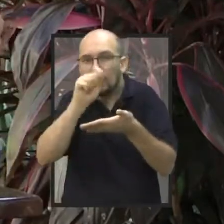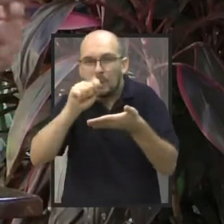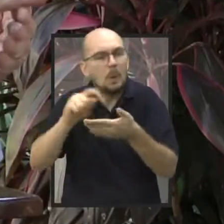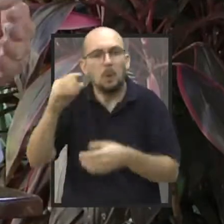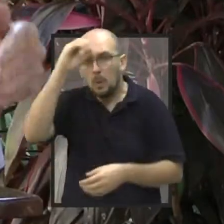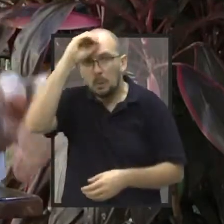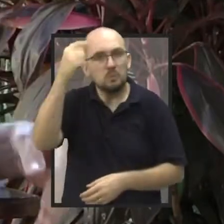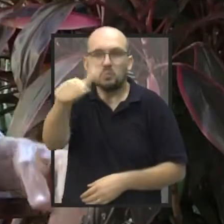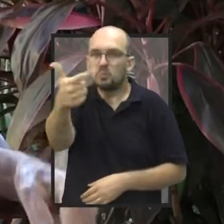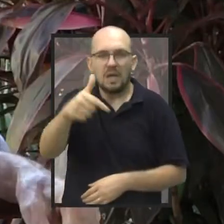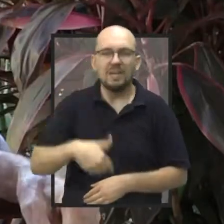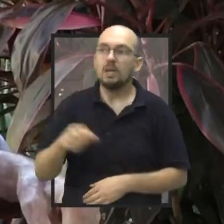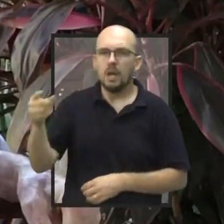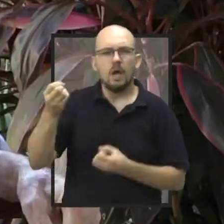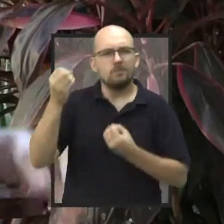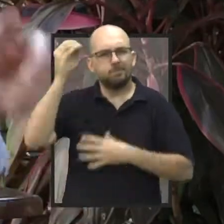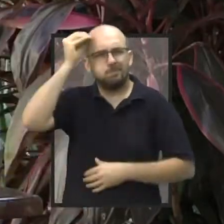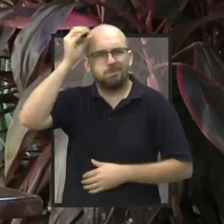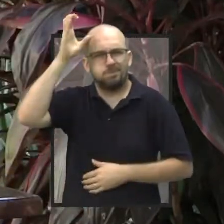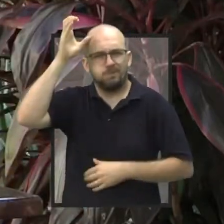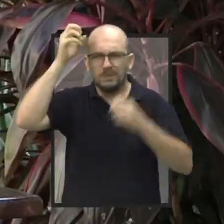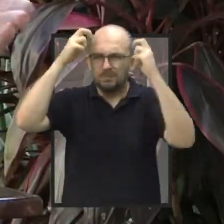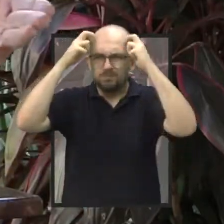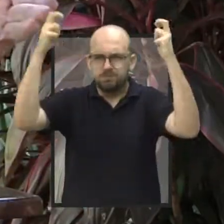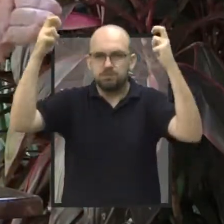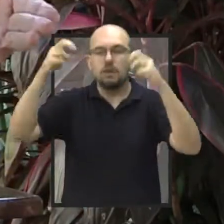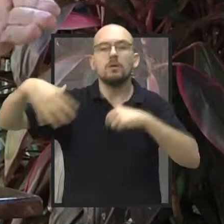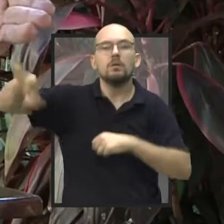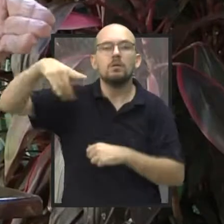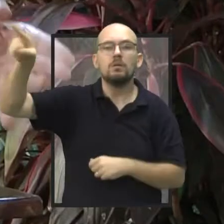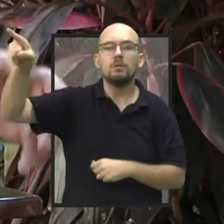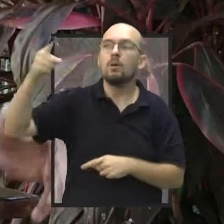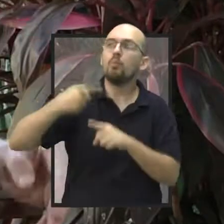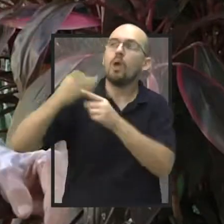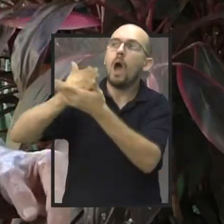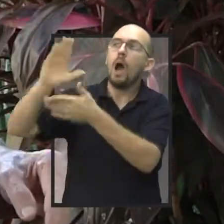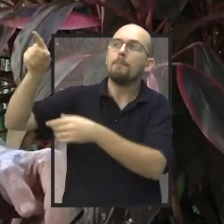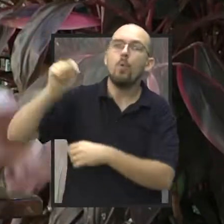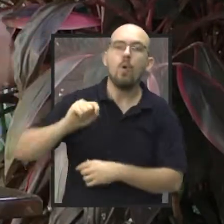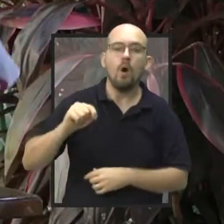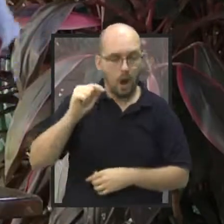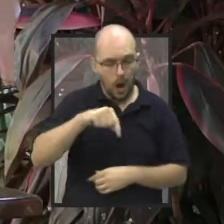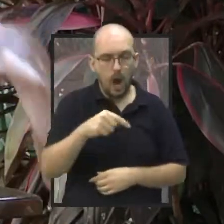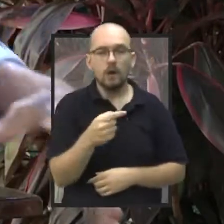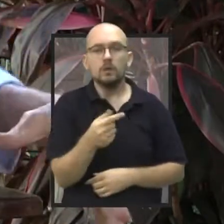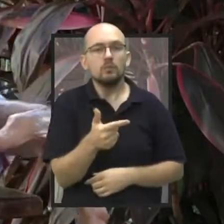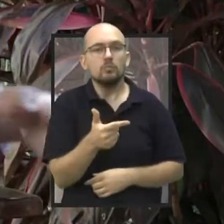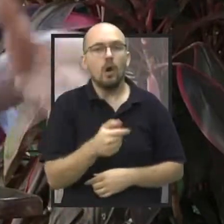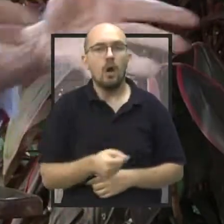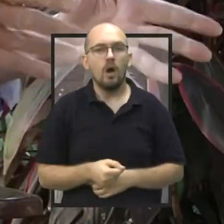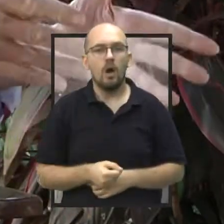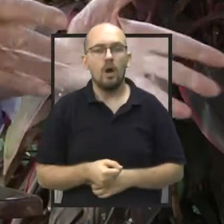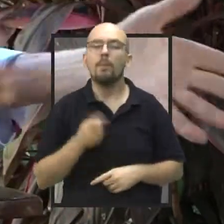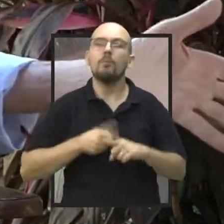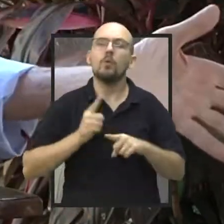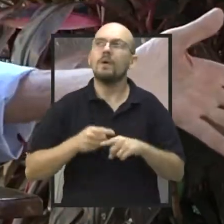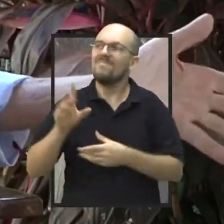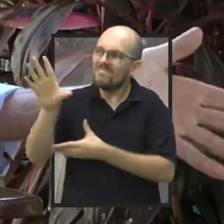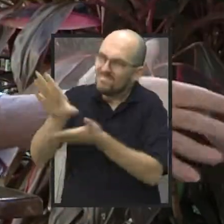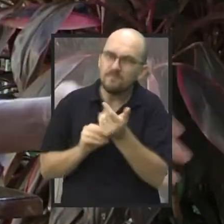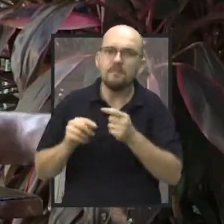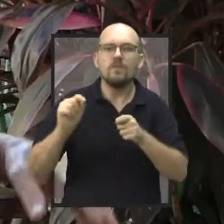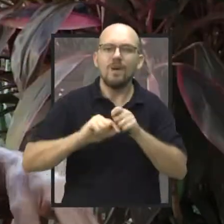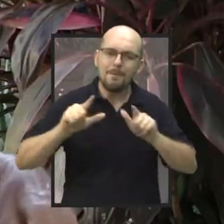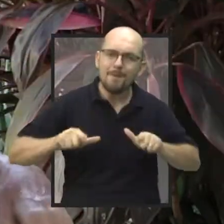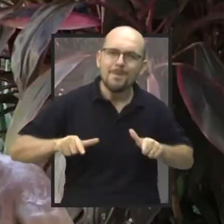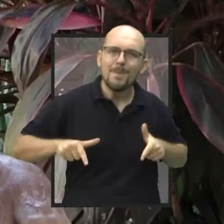culto, lá o eleitorado é esclarecido. Lá o acaba com tudo isso no Brasil. Traz todos esses benefícios que eu estou